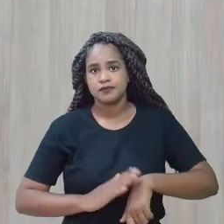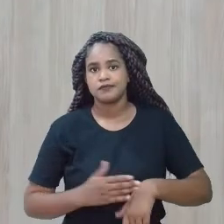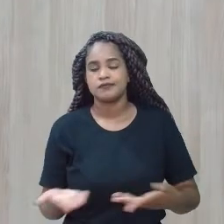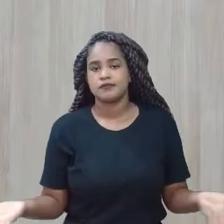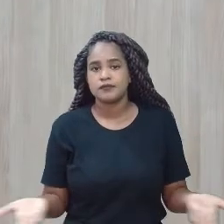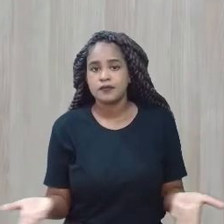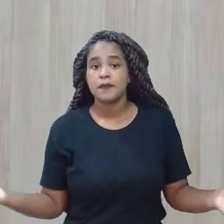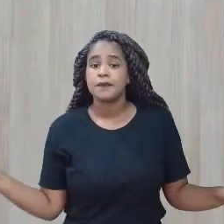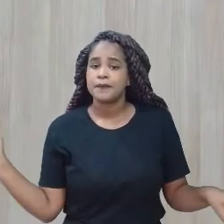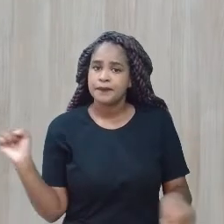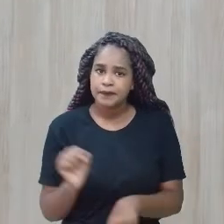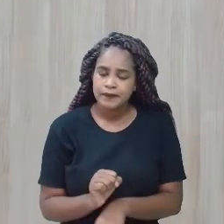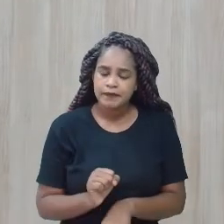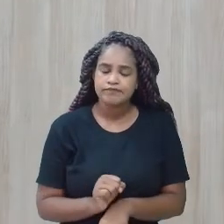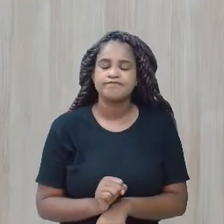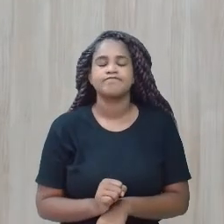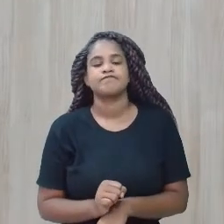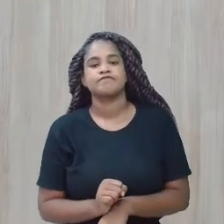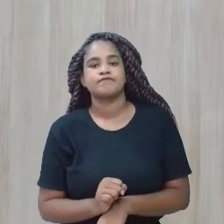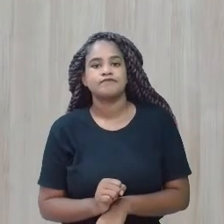de pararmos, não é?